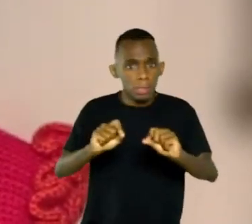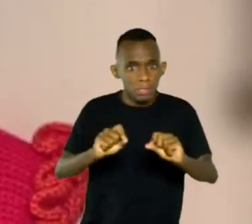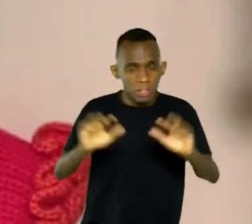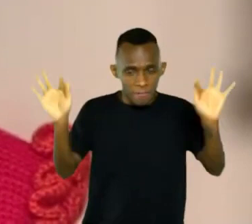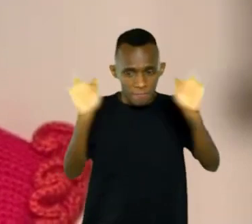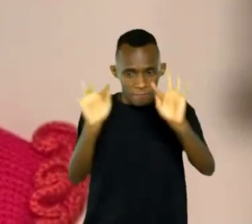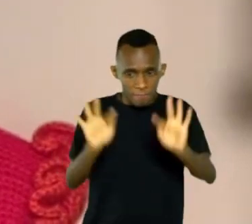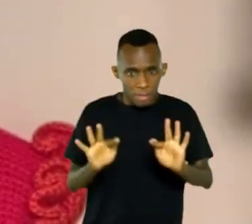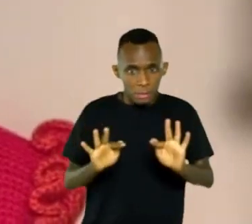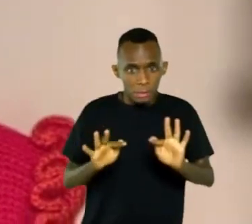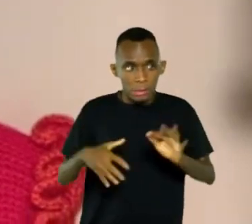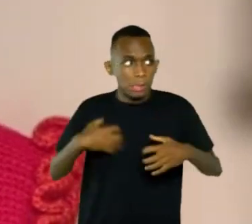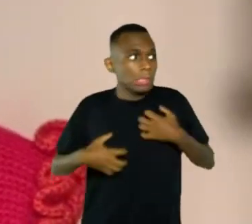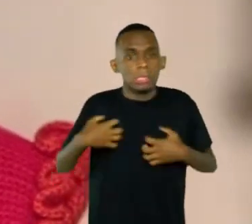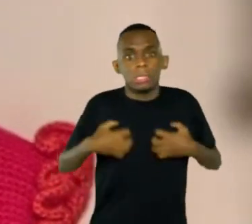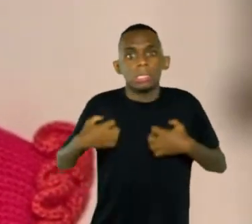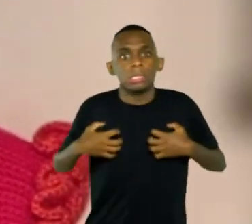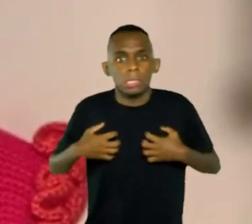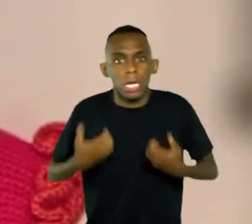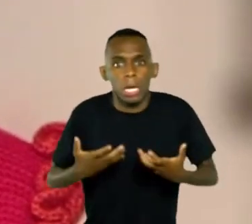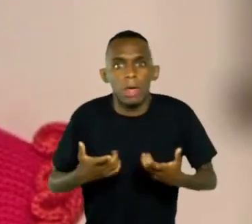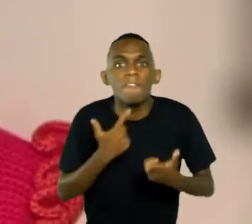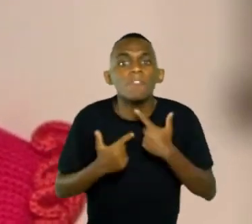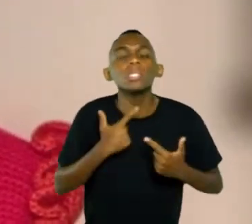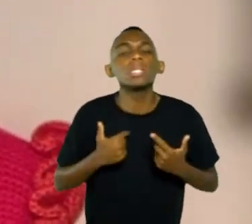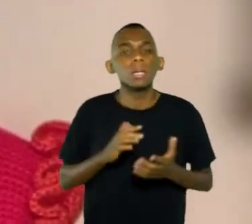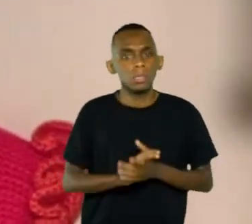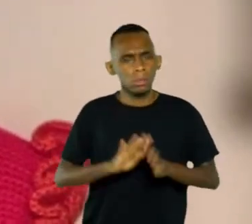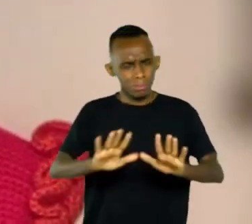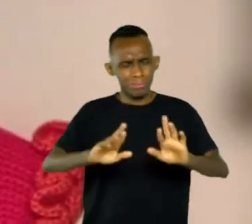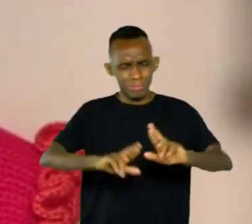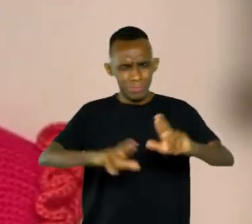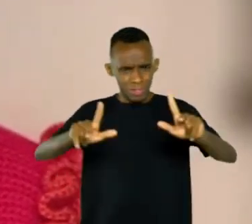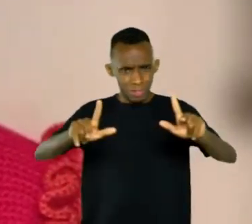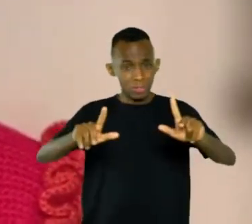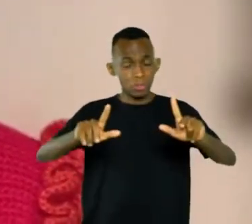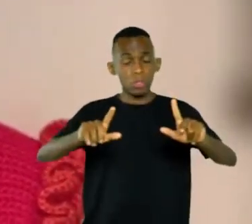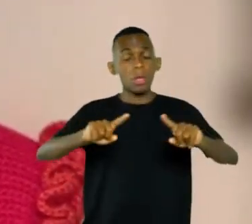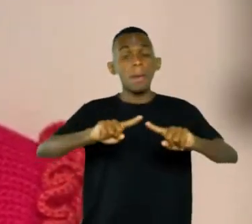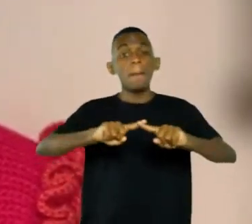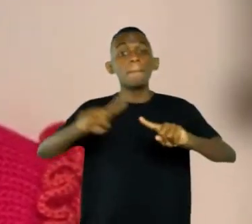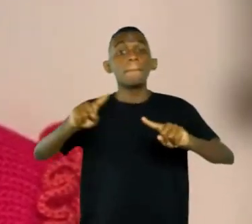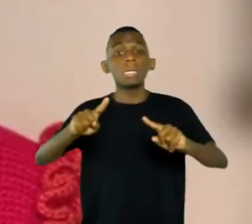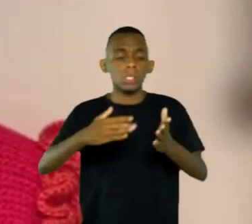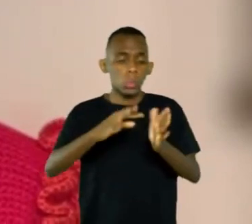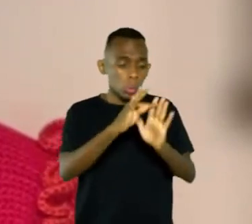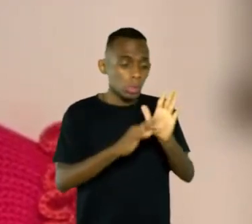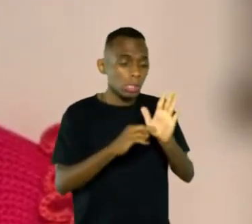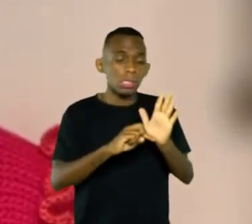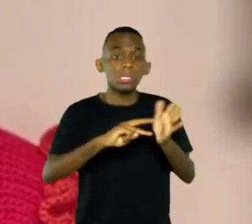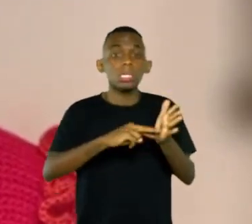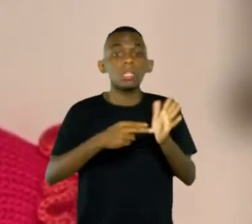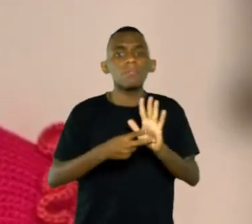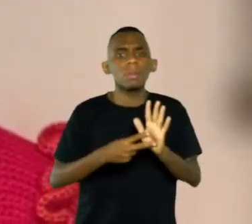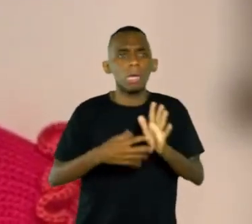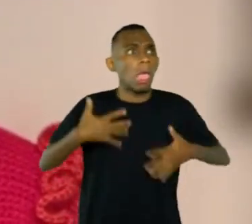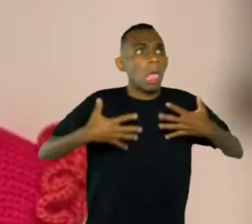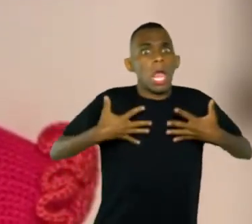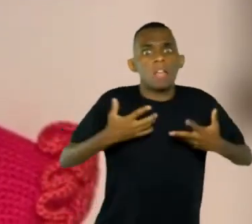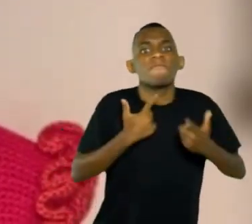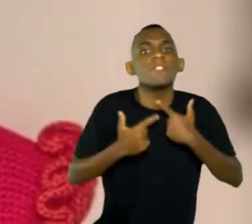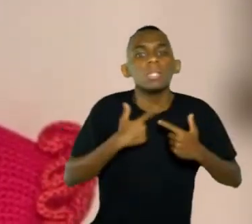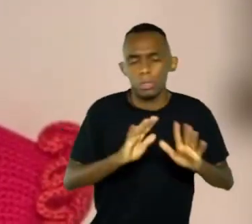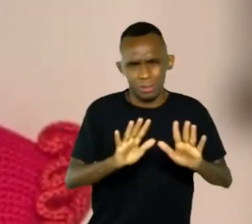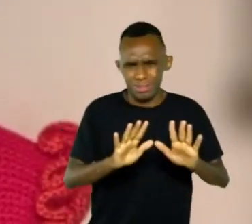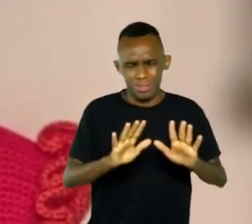Felicidade Desesperadamente. Diferentemente do que sugere o título, o autor não fala sobre o desespero, esse sentimento de angústia e